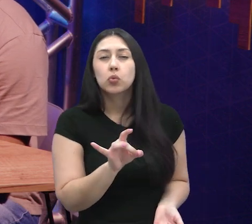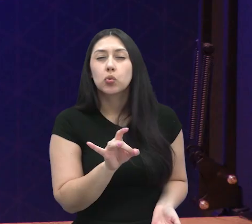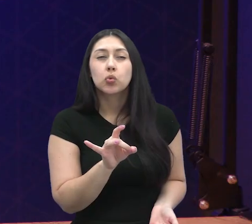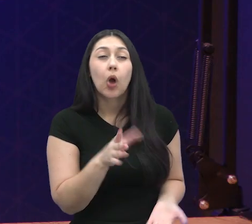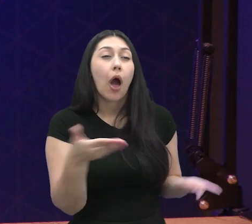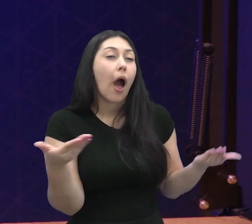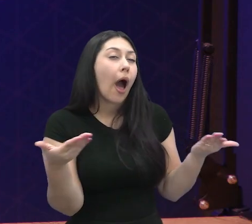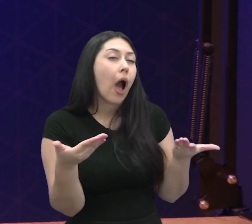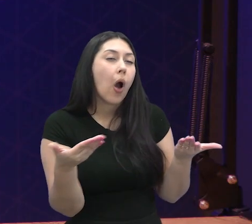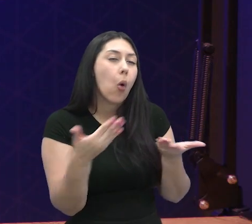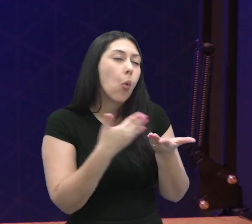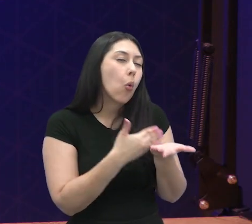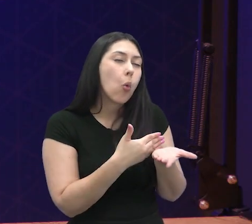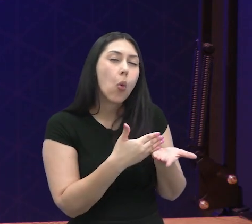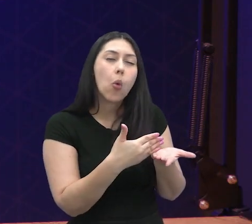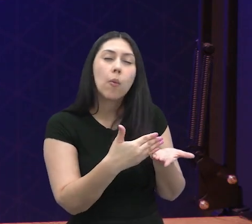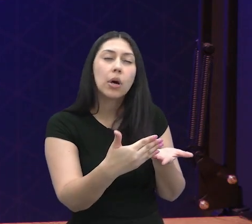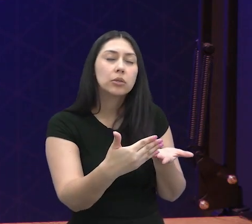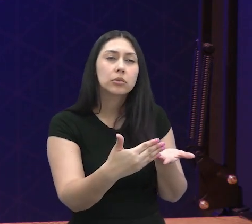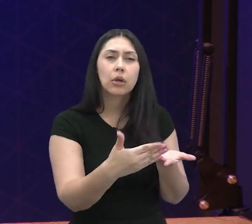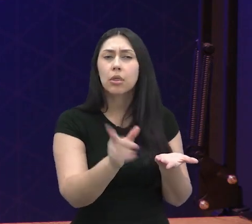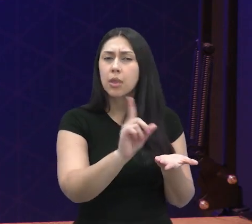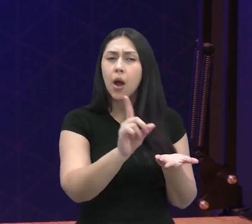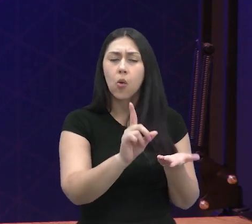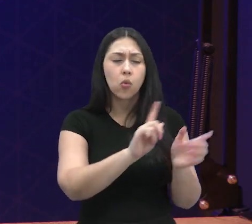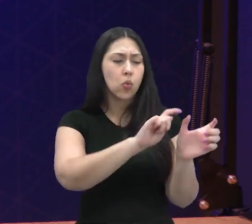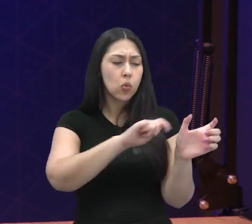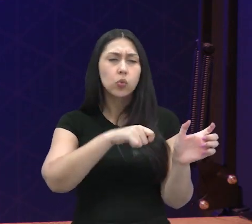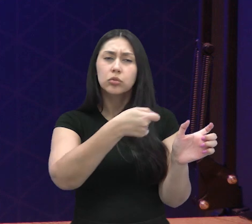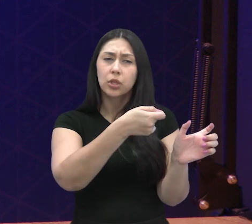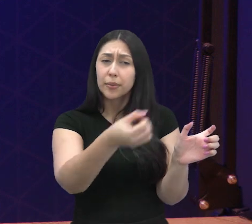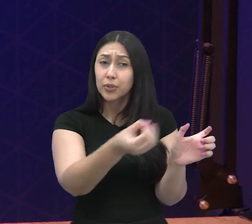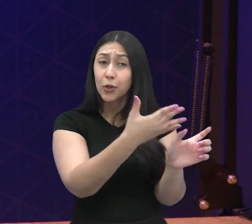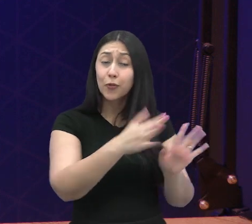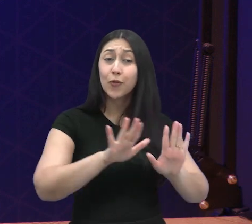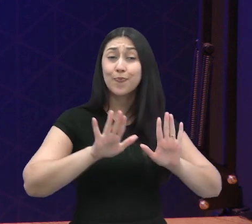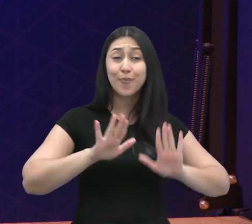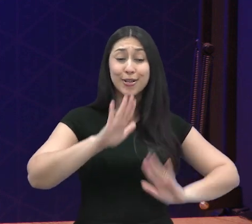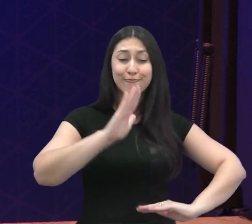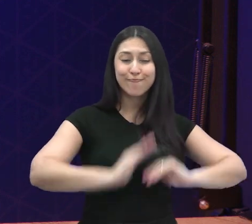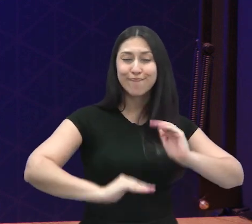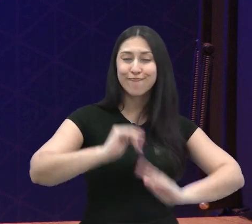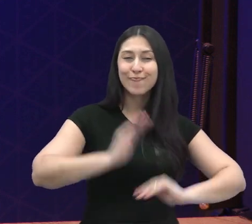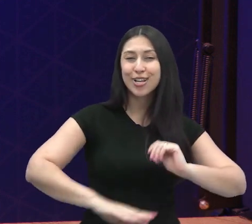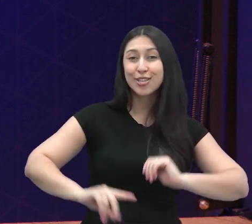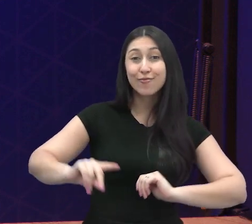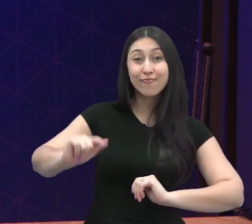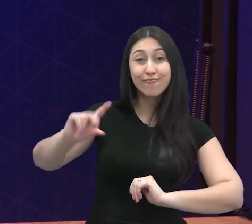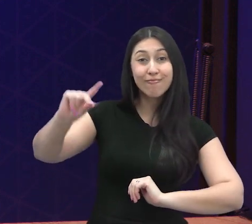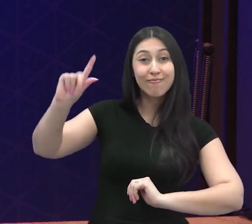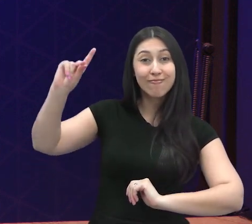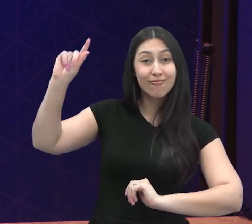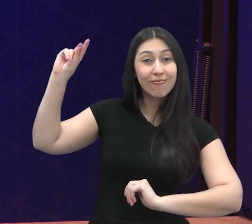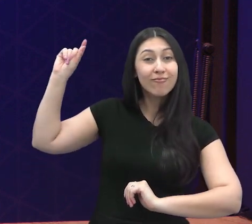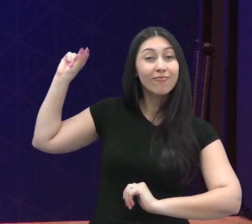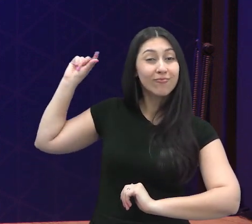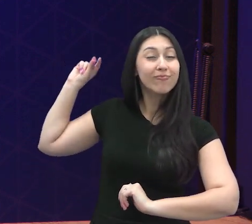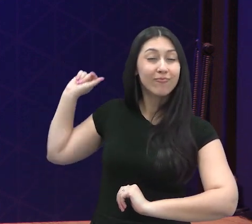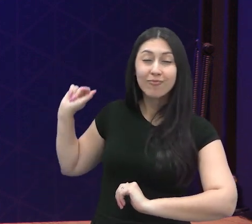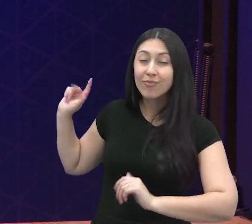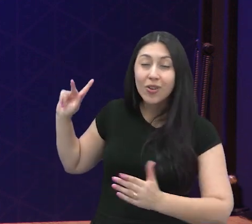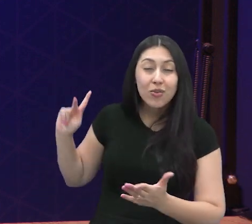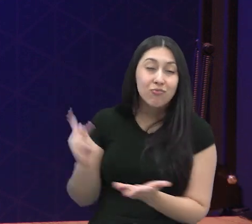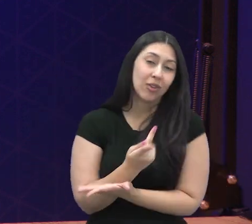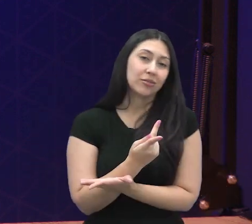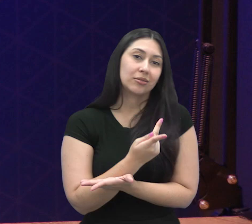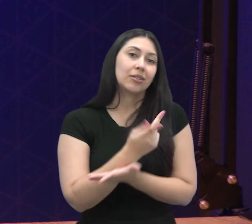apenas recente, né? O termo pode ser novo, mas essa situação não é uma situação de